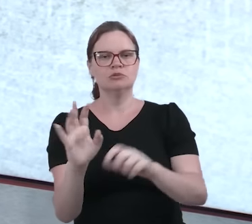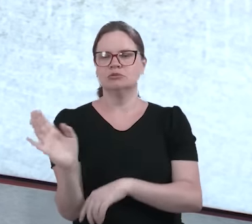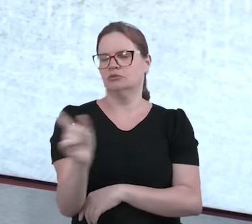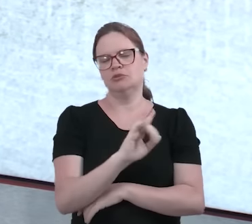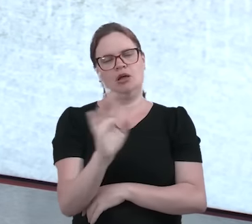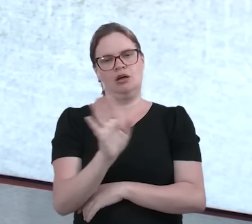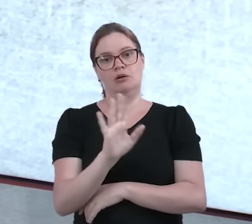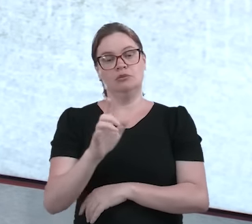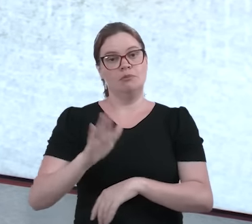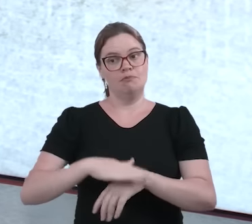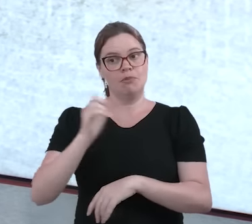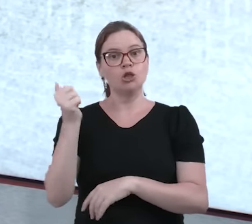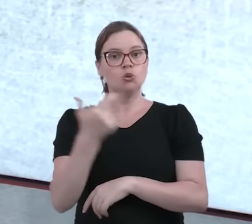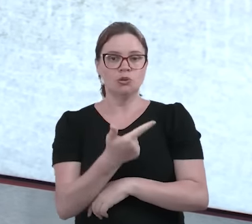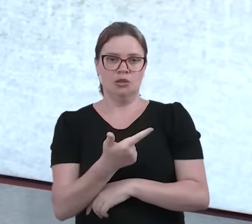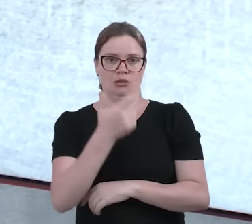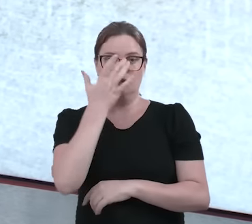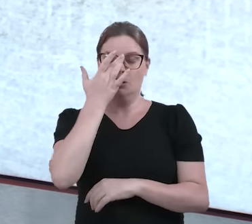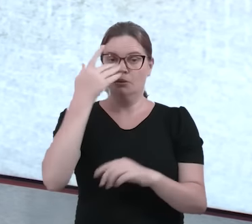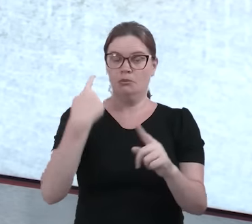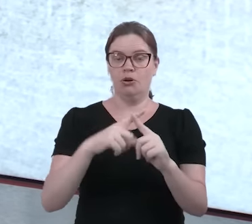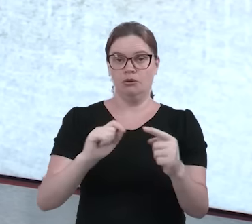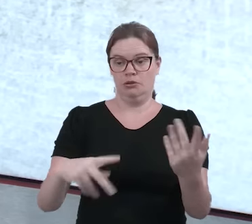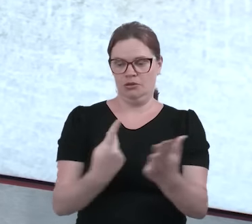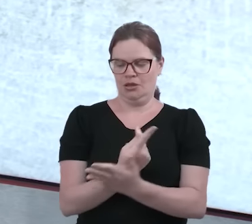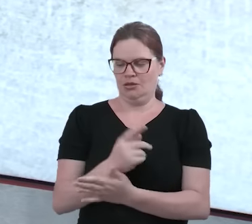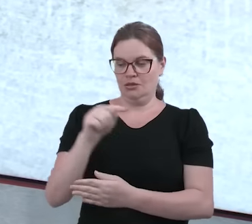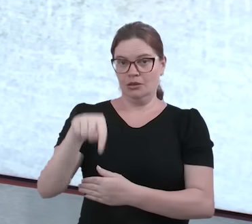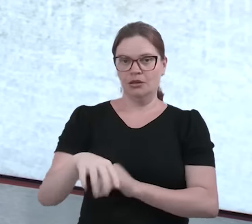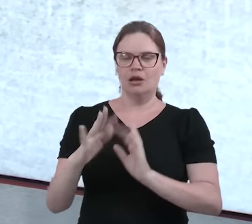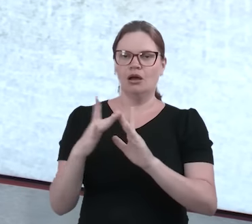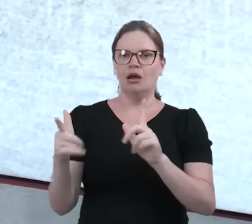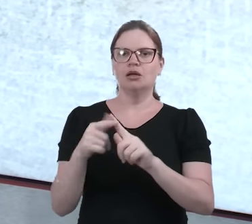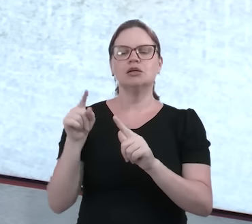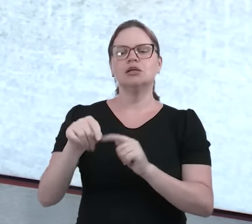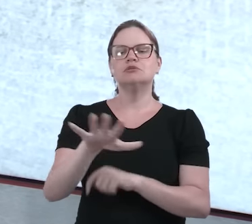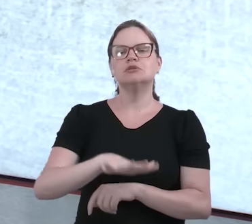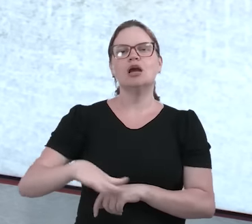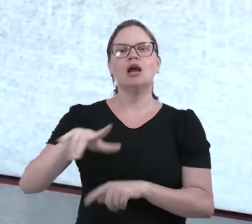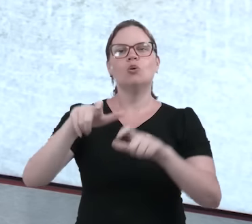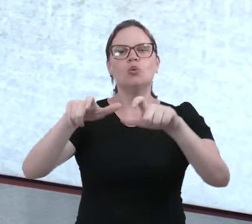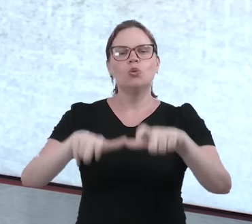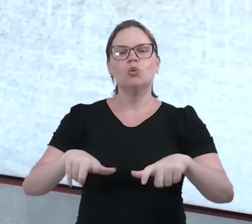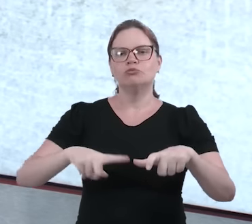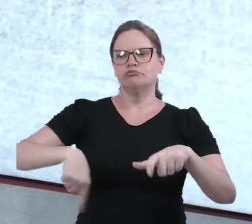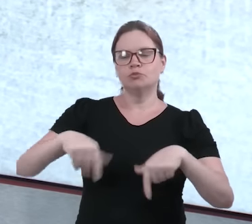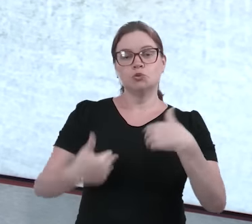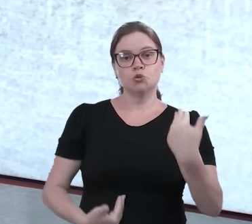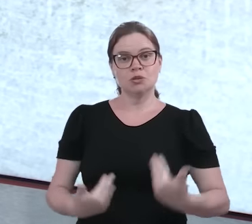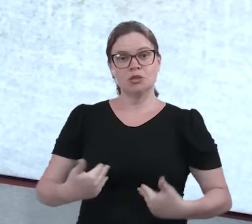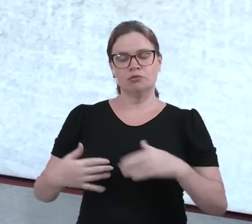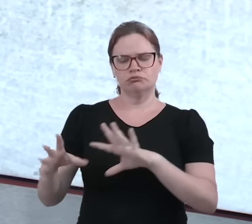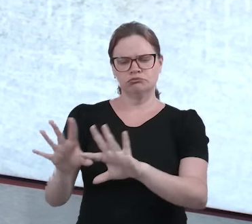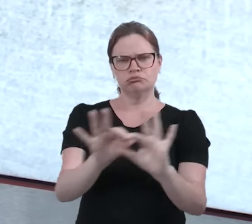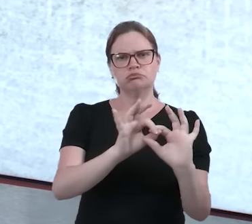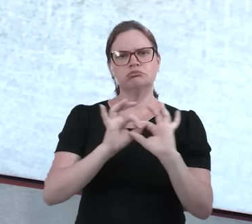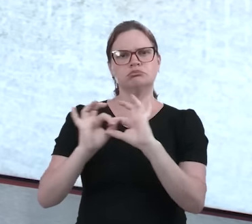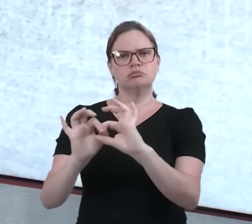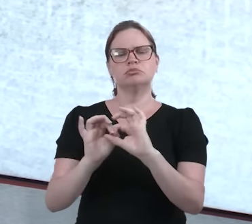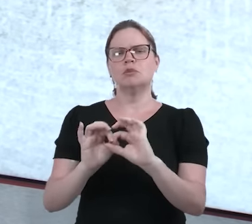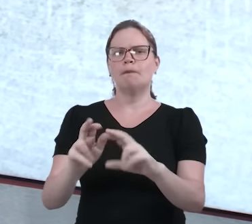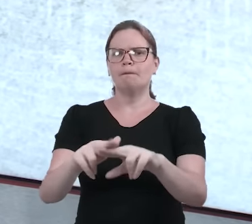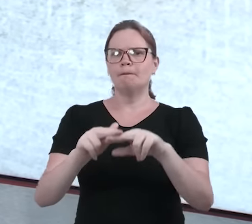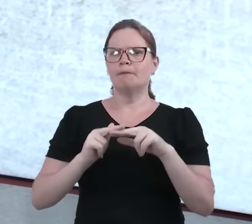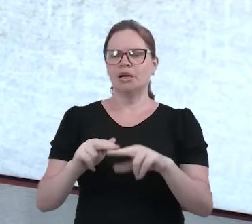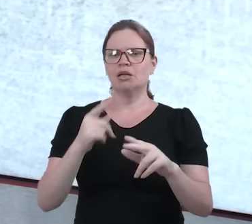A igreja é o lugar onde os irmãos ali, unidos, eles são unidos pelo mesmo